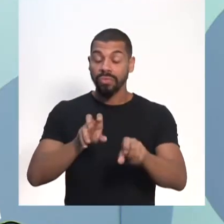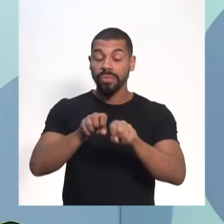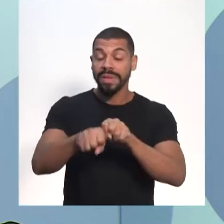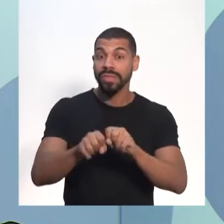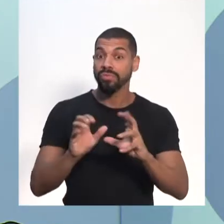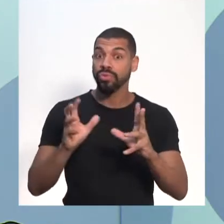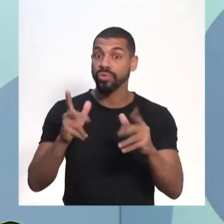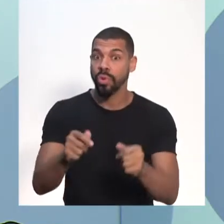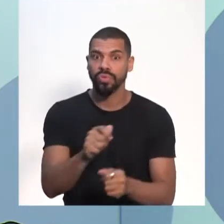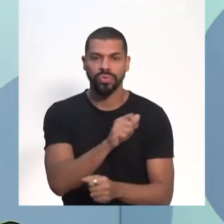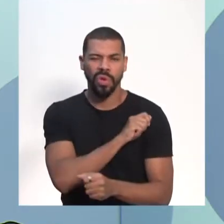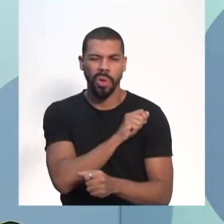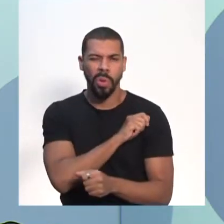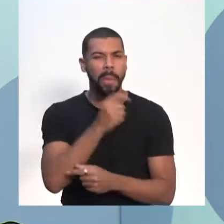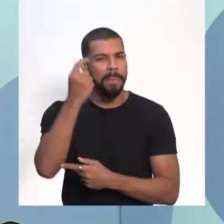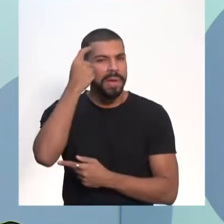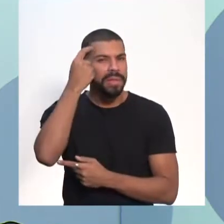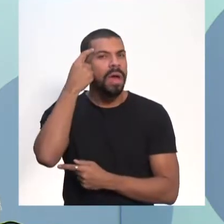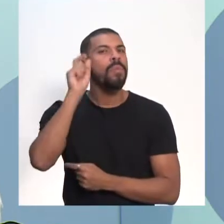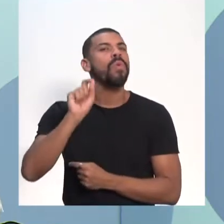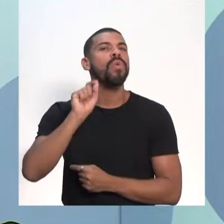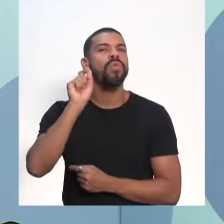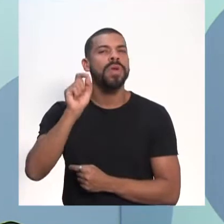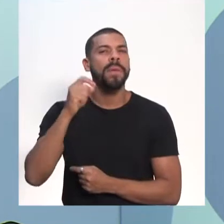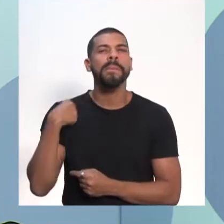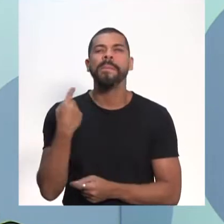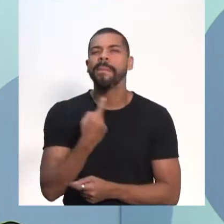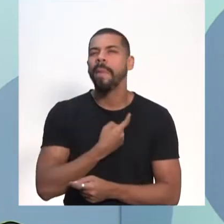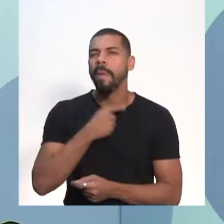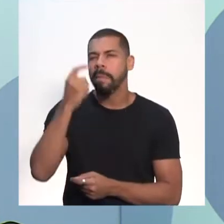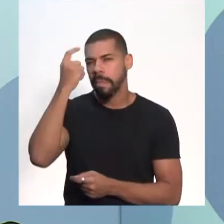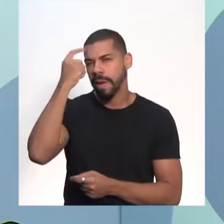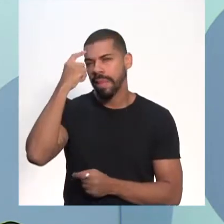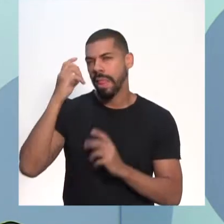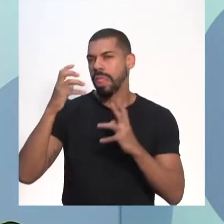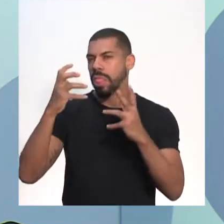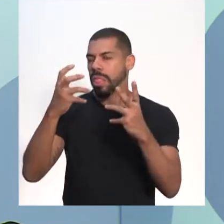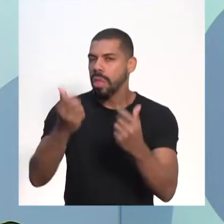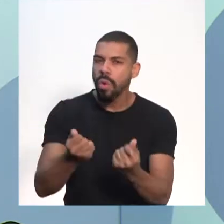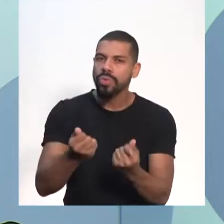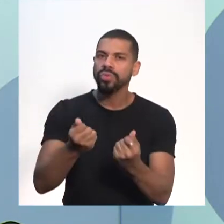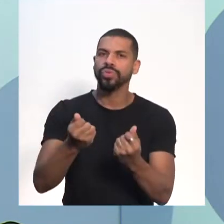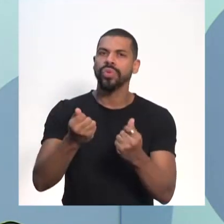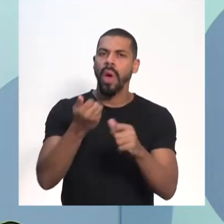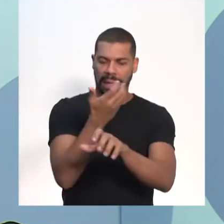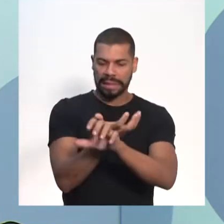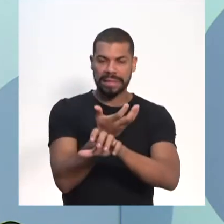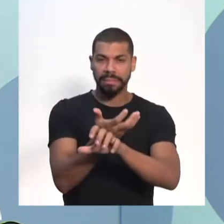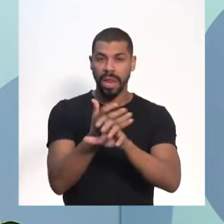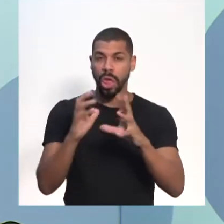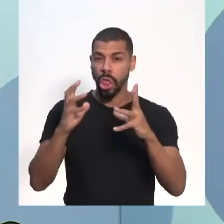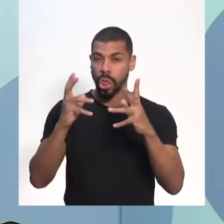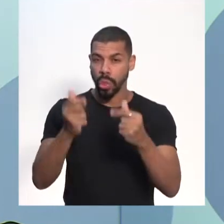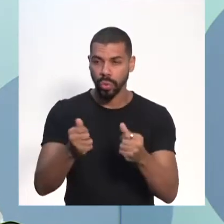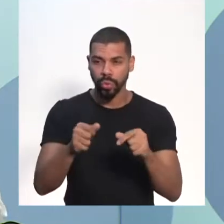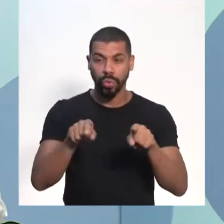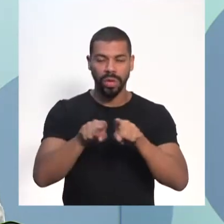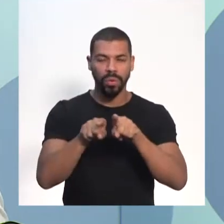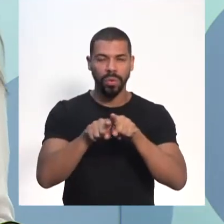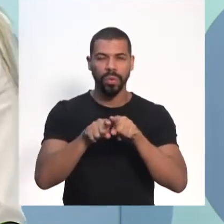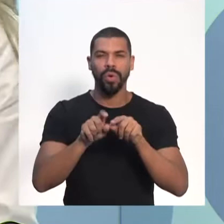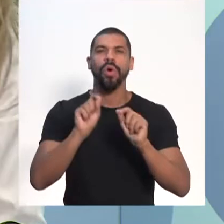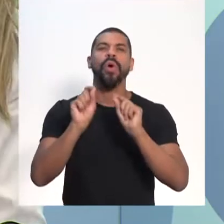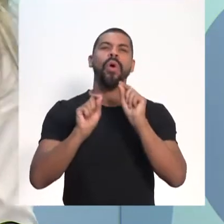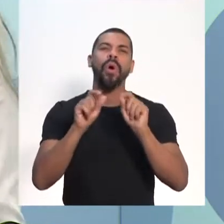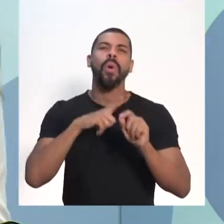e a gente pensa, nós pensamos em todas os componentes curriculares, e, de novo, né, às vezes